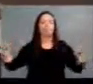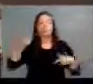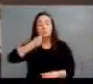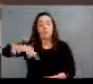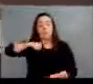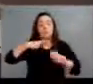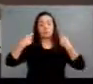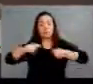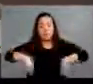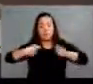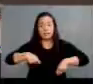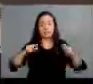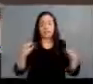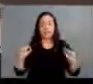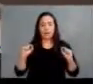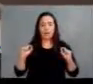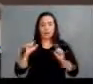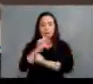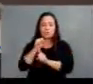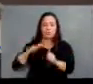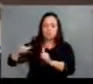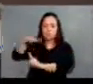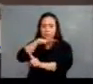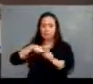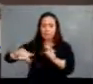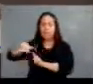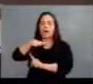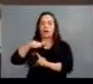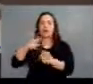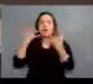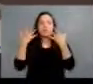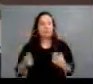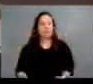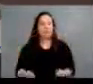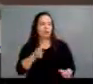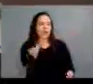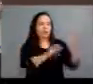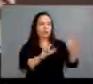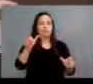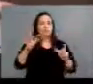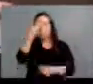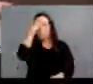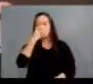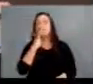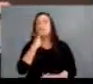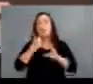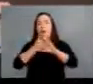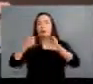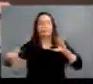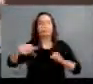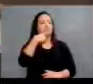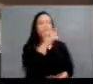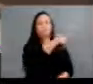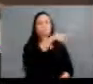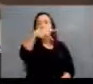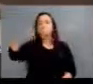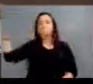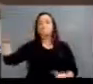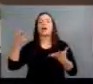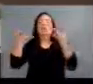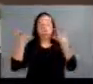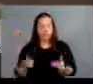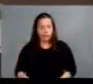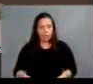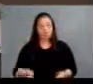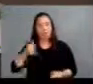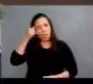Nós precisamos de uma sociedade onde caibam todos. E nós precisamos, sobretudo, veicular